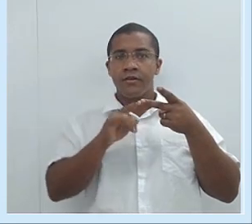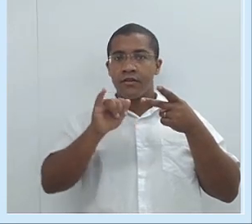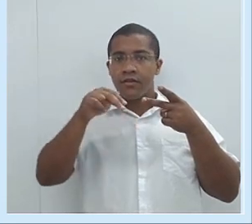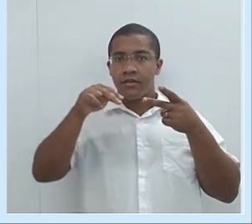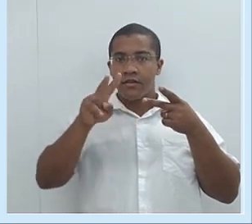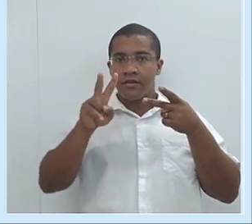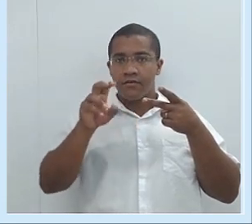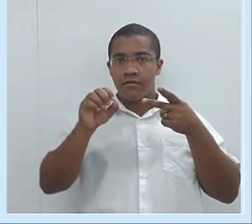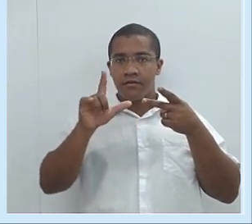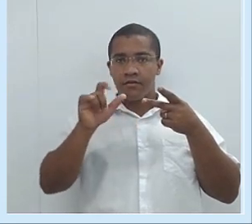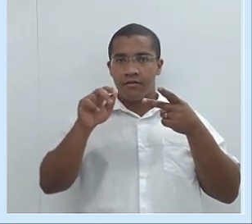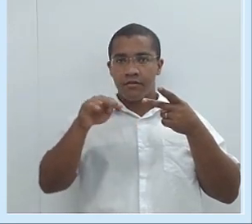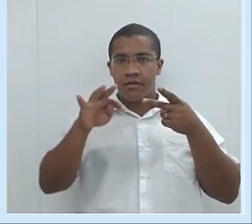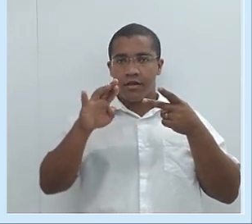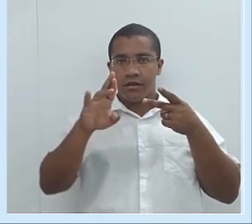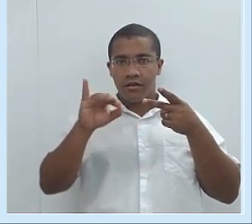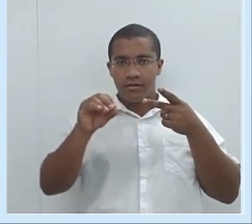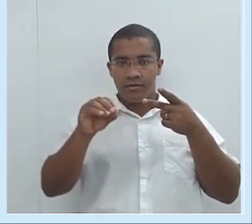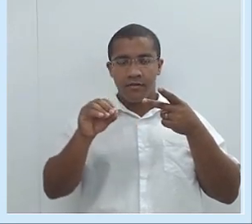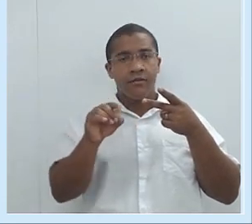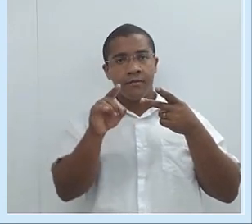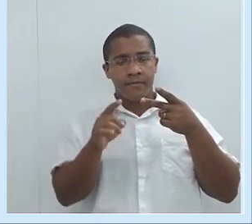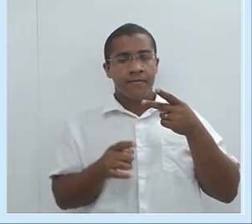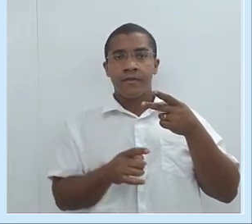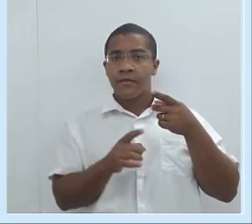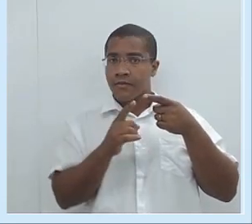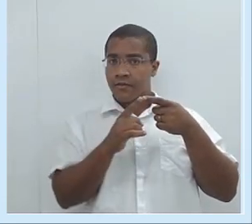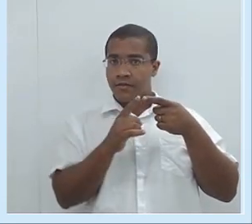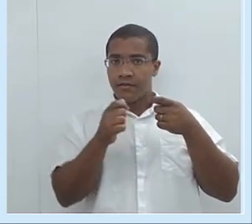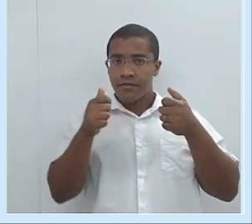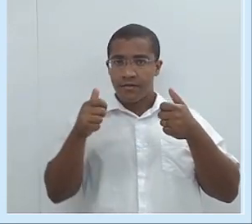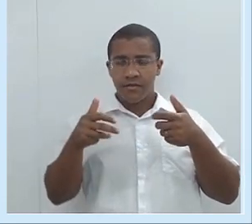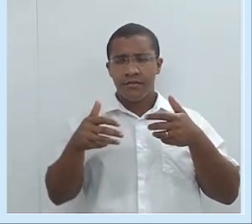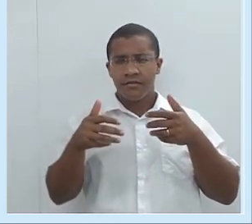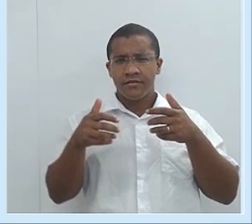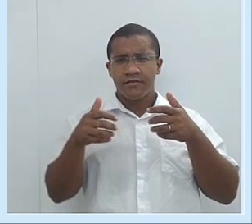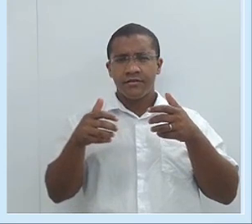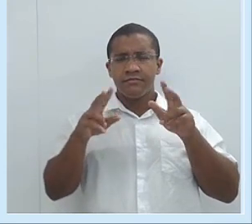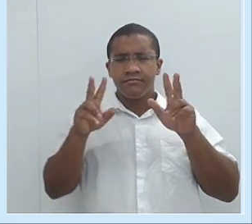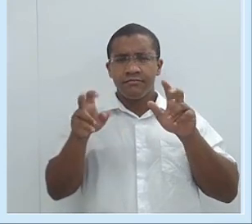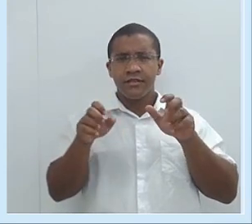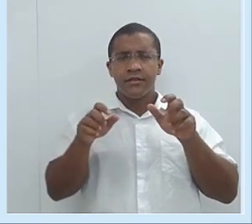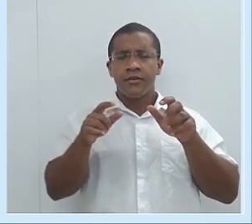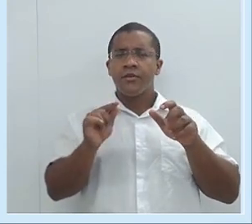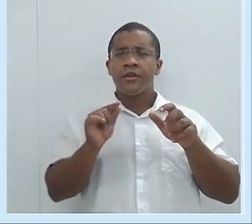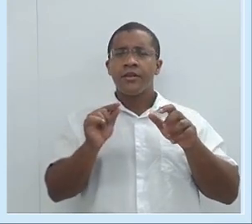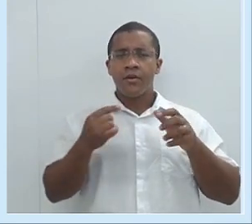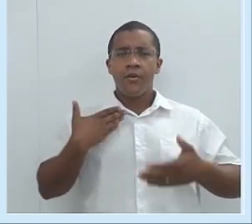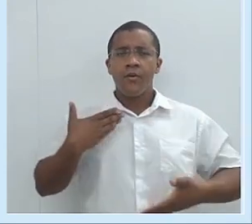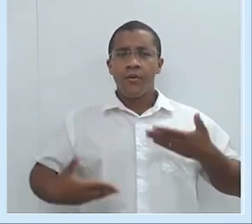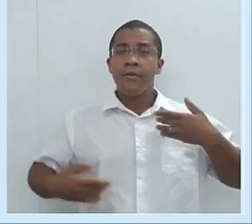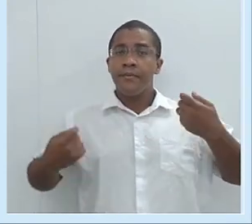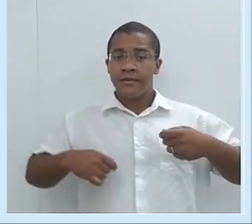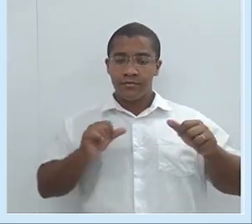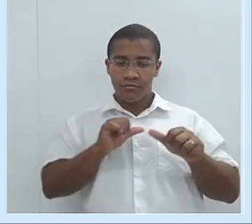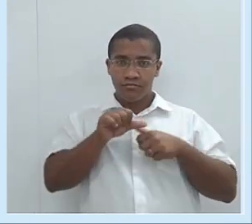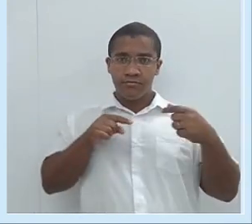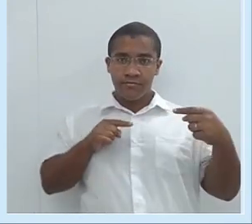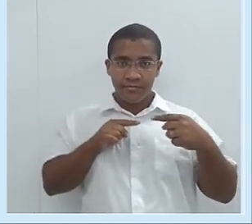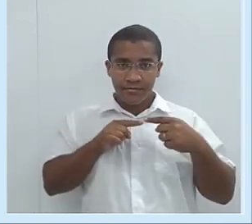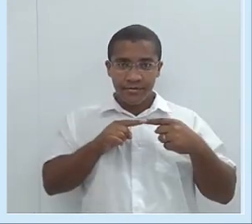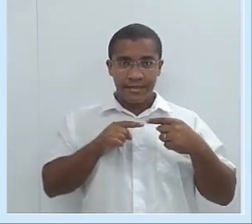movimento involuntário. Falando sobre o movimento, primeiro eu vou falar sobre os exercícios. O corpo ele vai